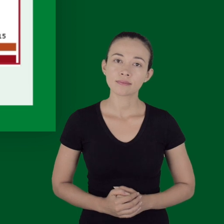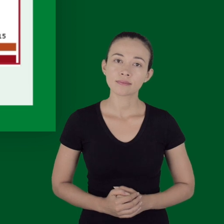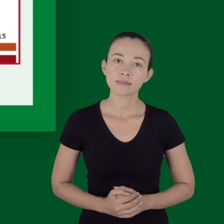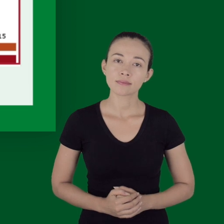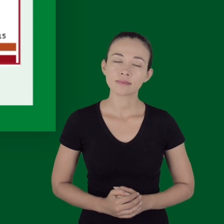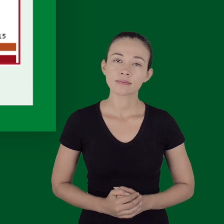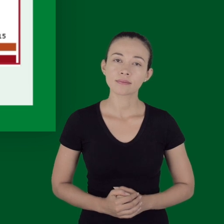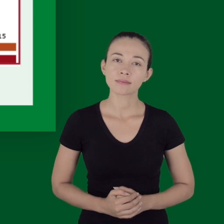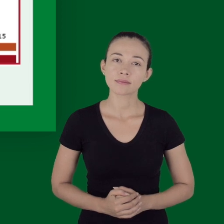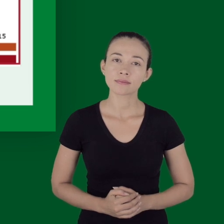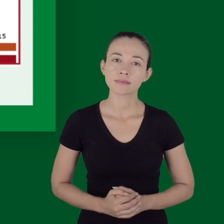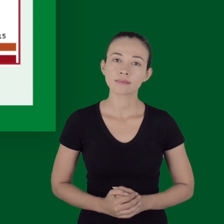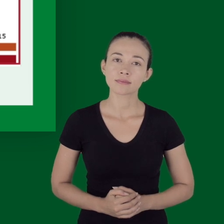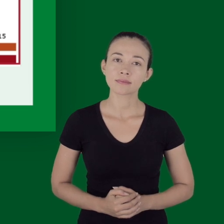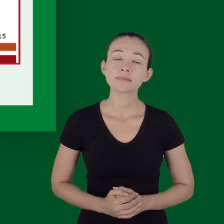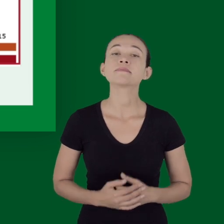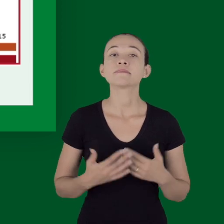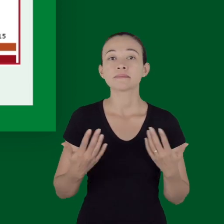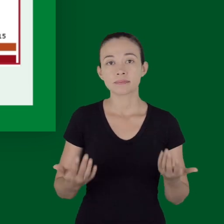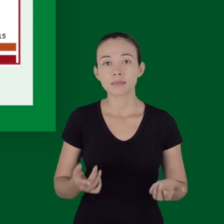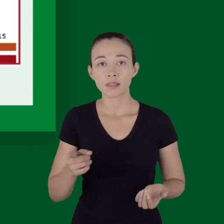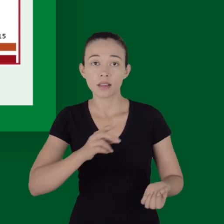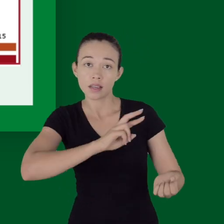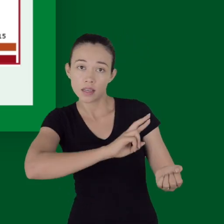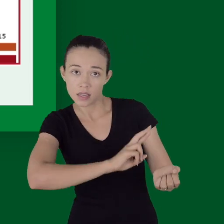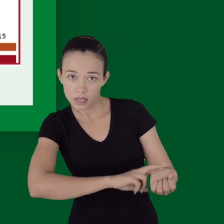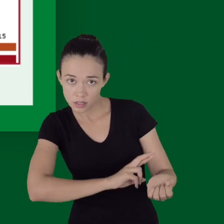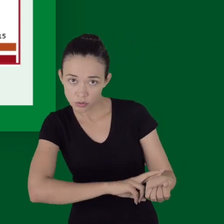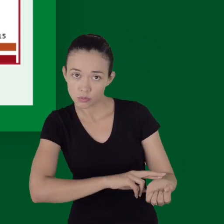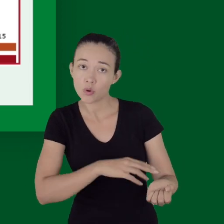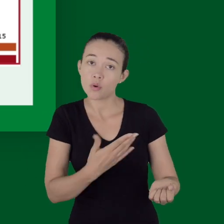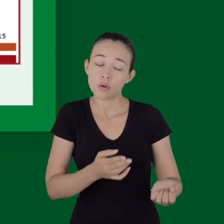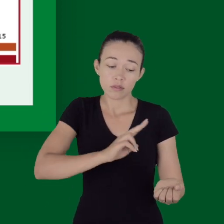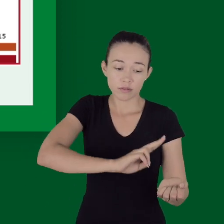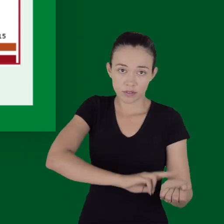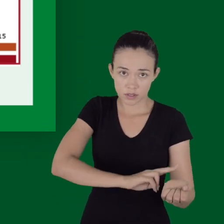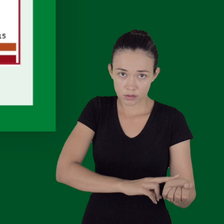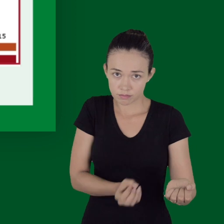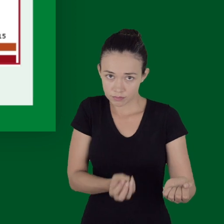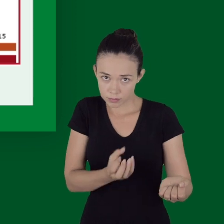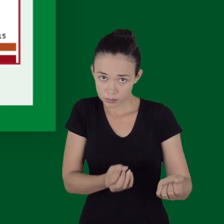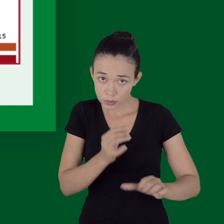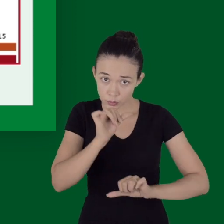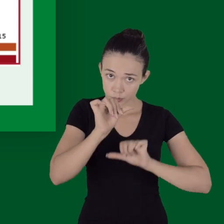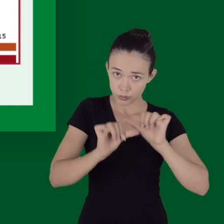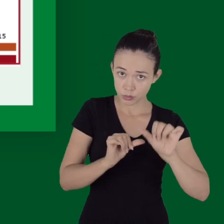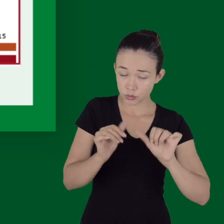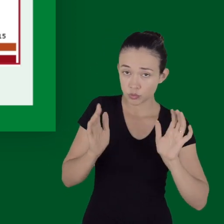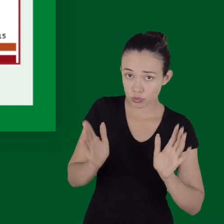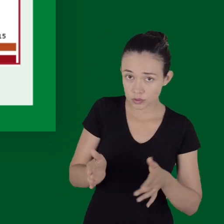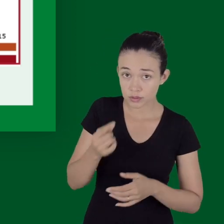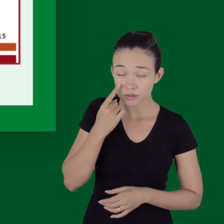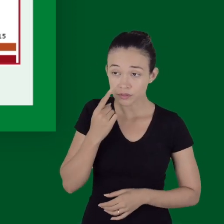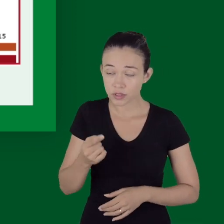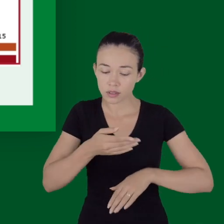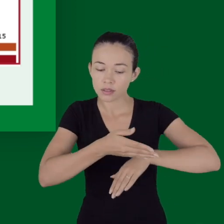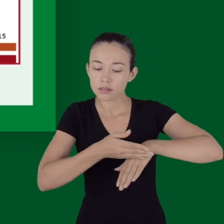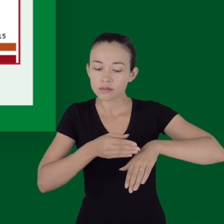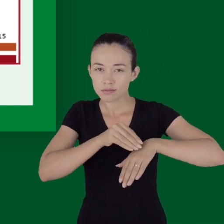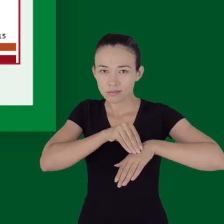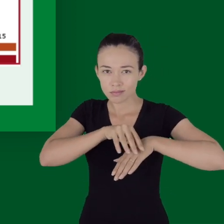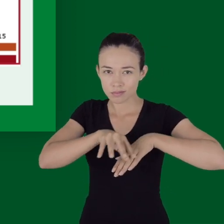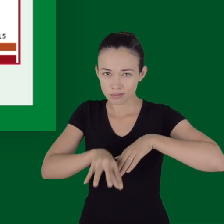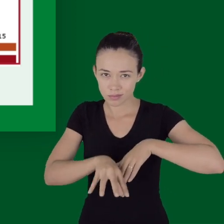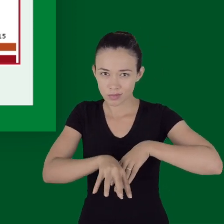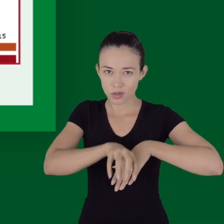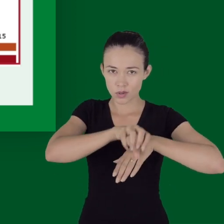do ritmo ou reversão da frequência, a gente tem que avaliar critérios de anticoagulação para fazer o